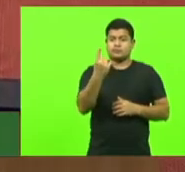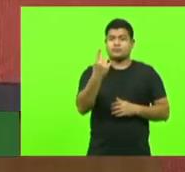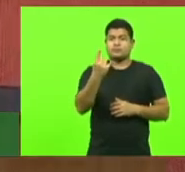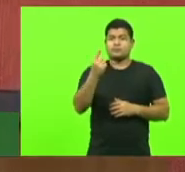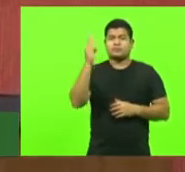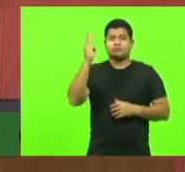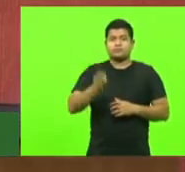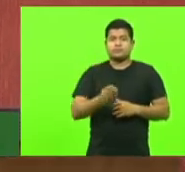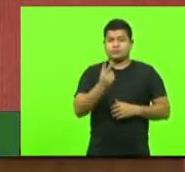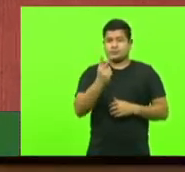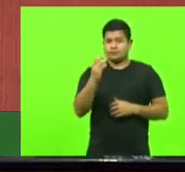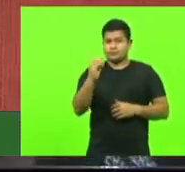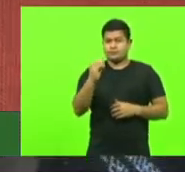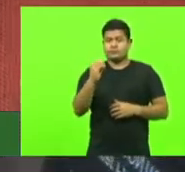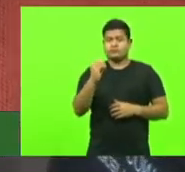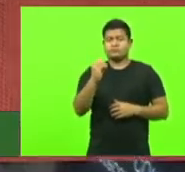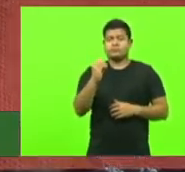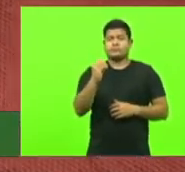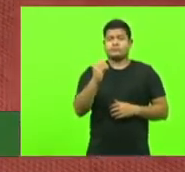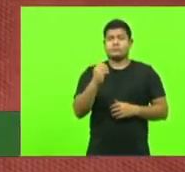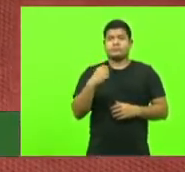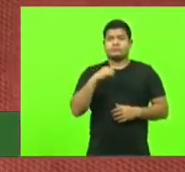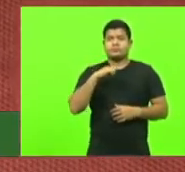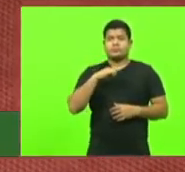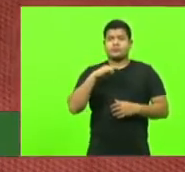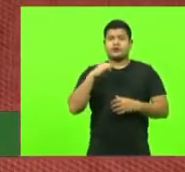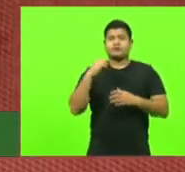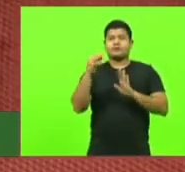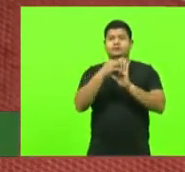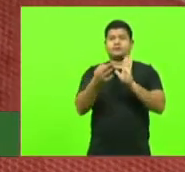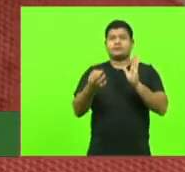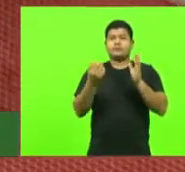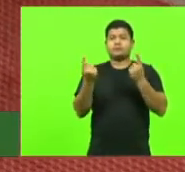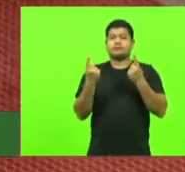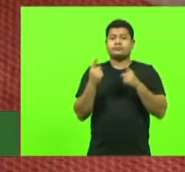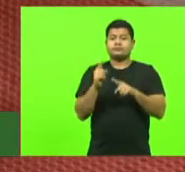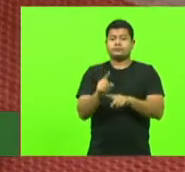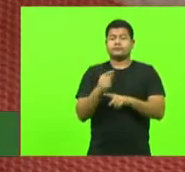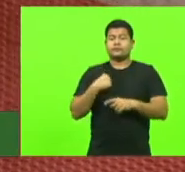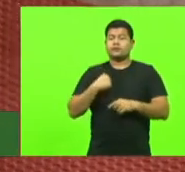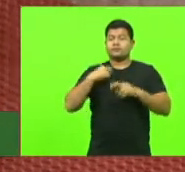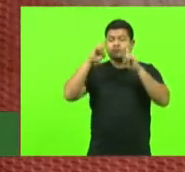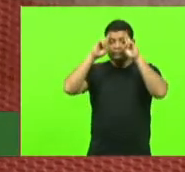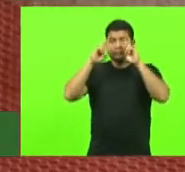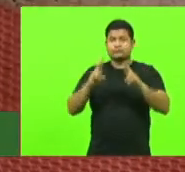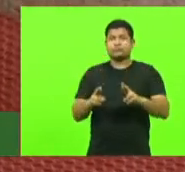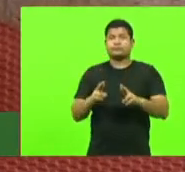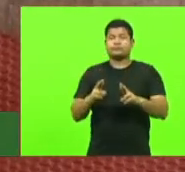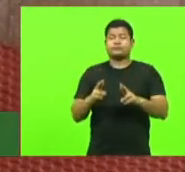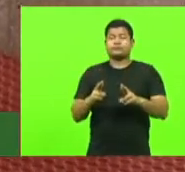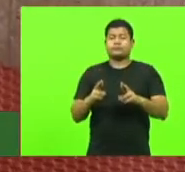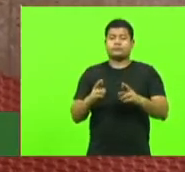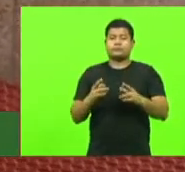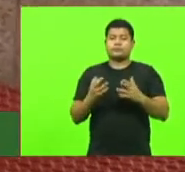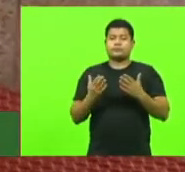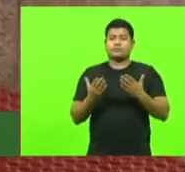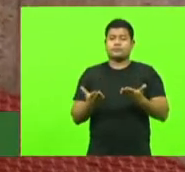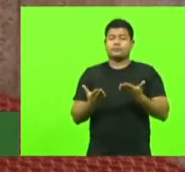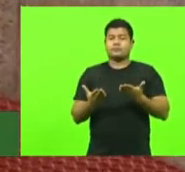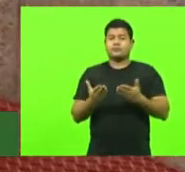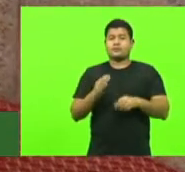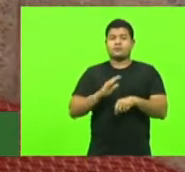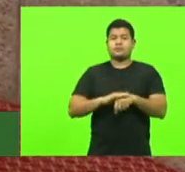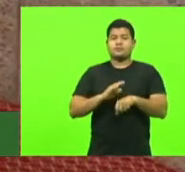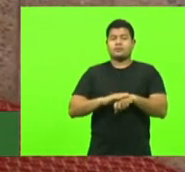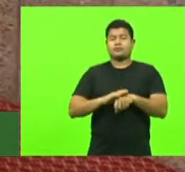361/2020, houve um parecer contrário, e respeito, claro, a posição do deputado Maurício, que